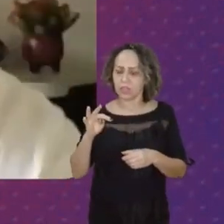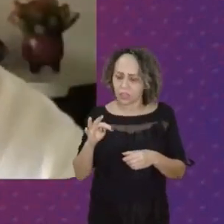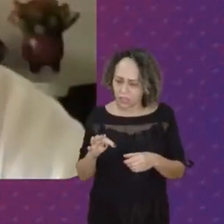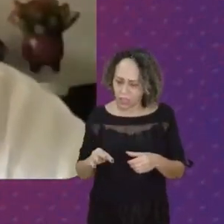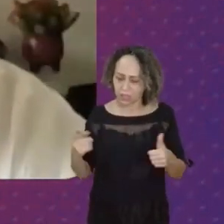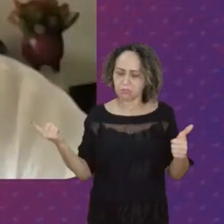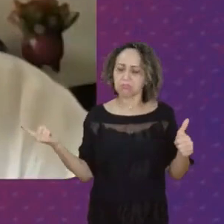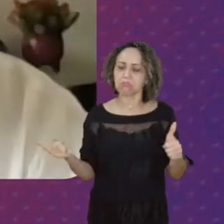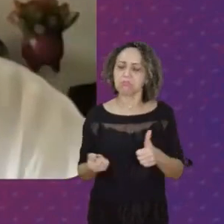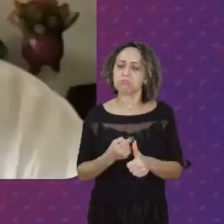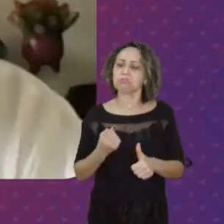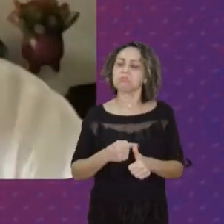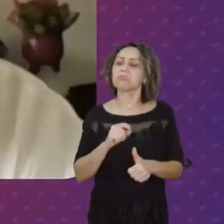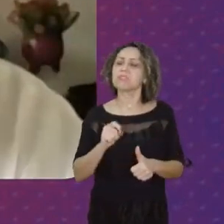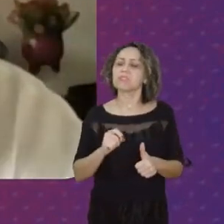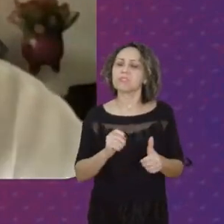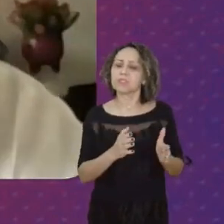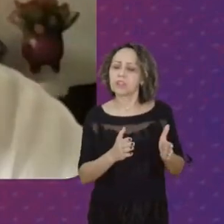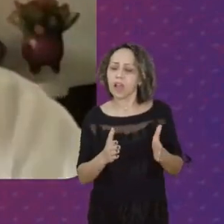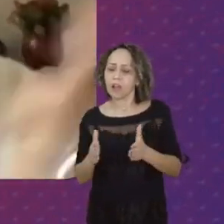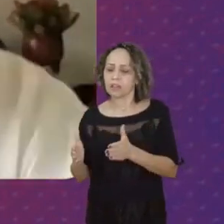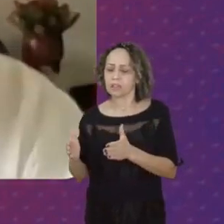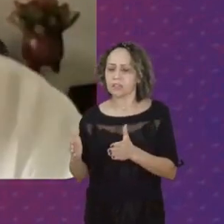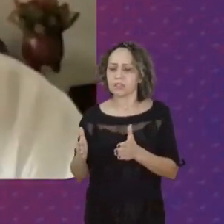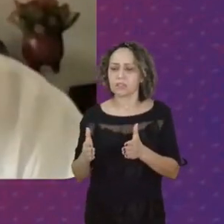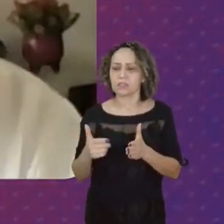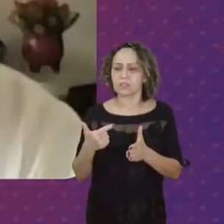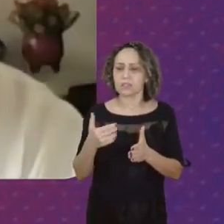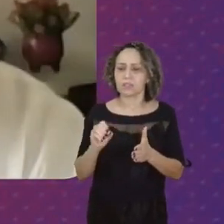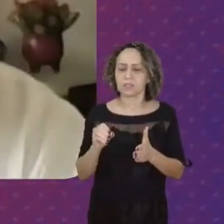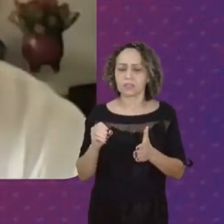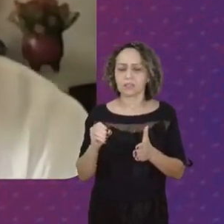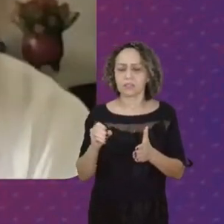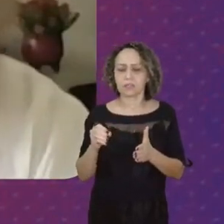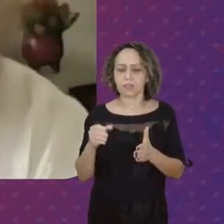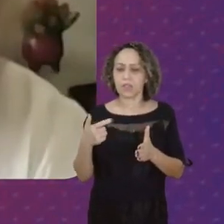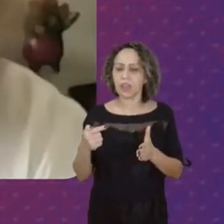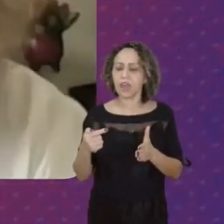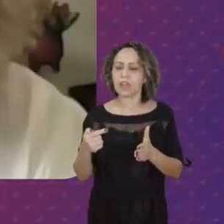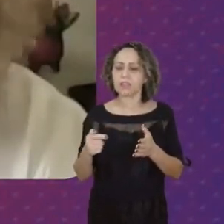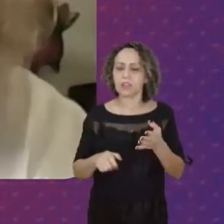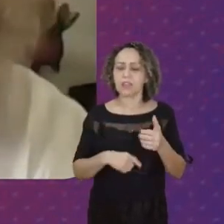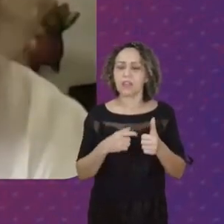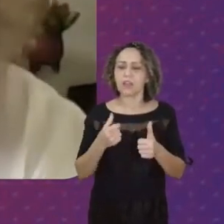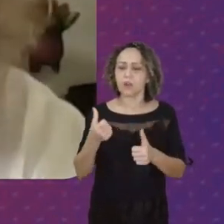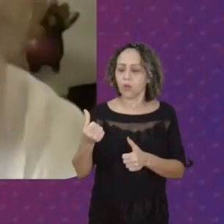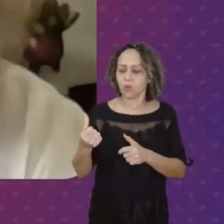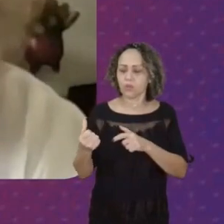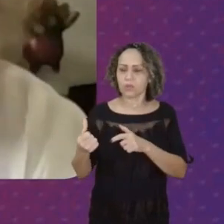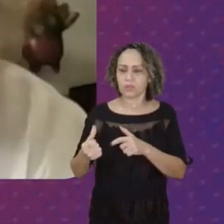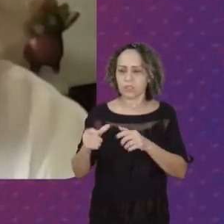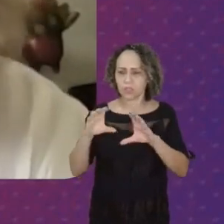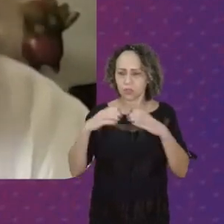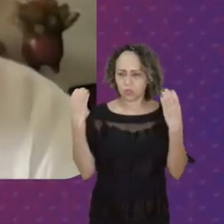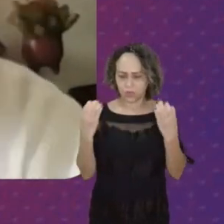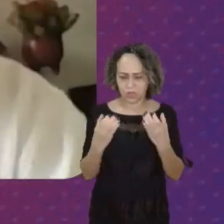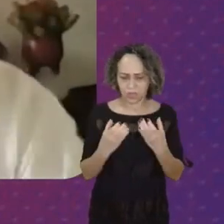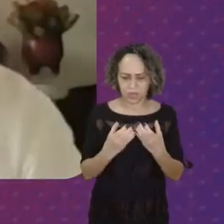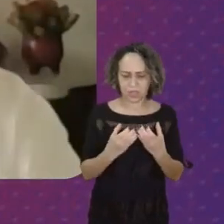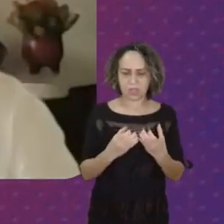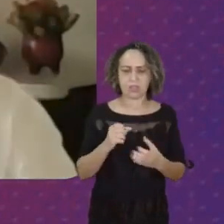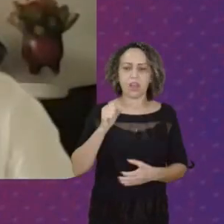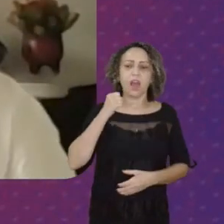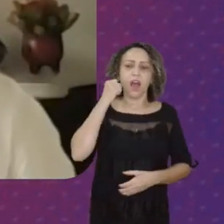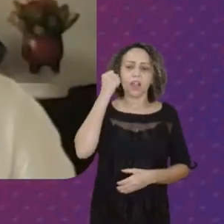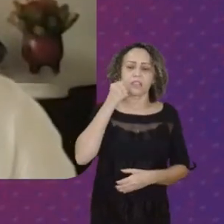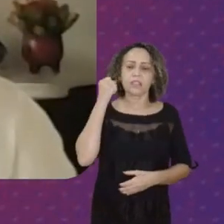primeiro ciclo, e em 2007, no 6º Congresso, a senadora Gleisi Hoffmann, ela é,